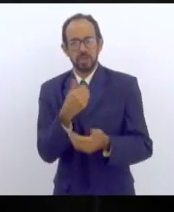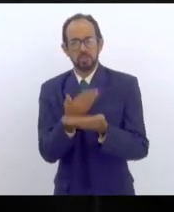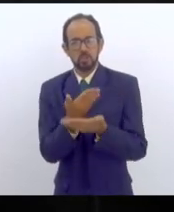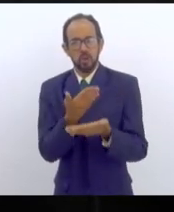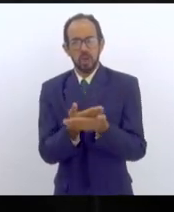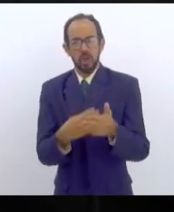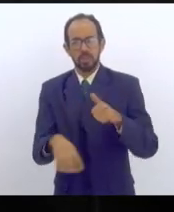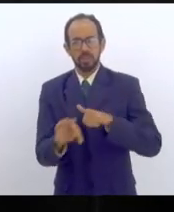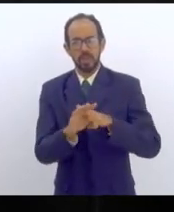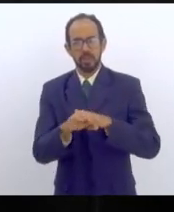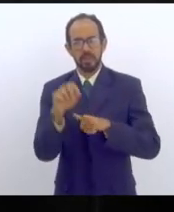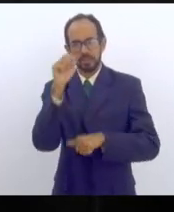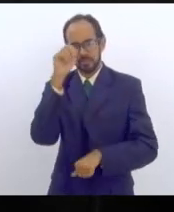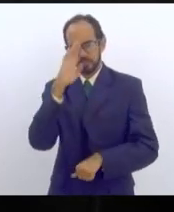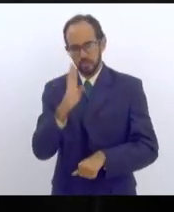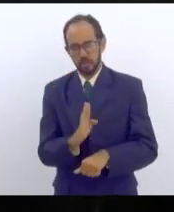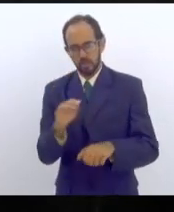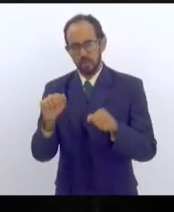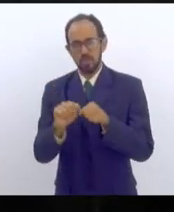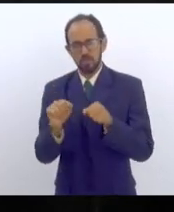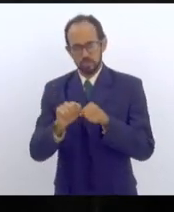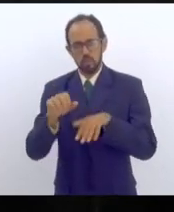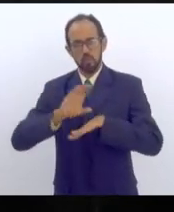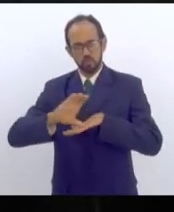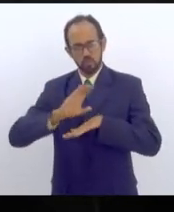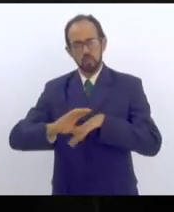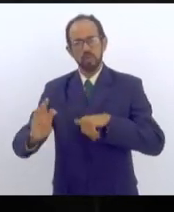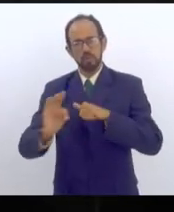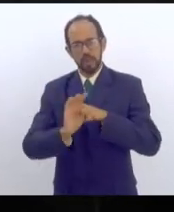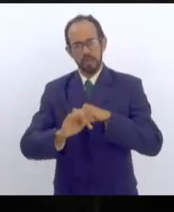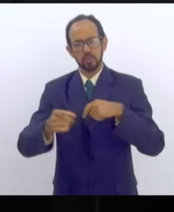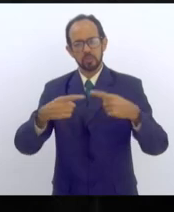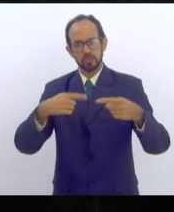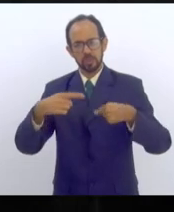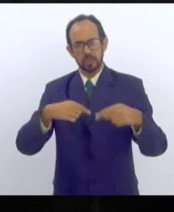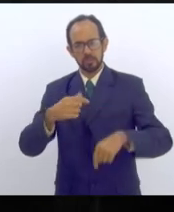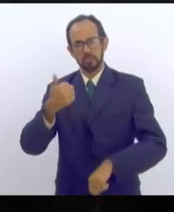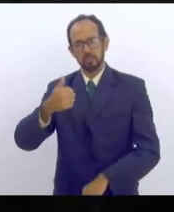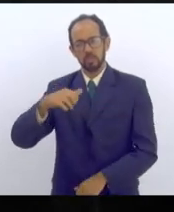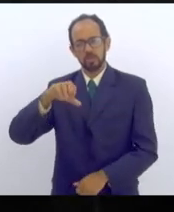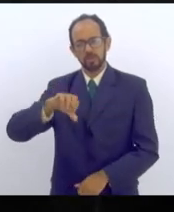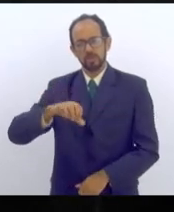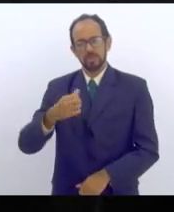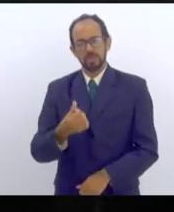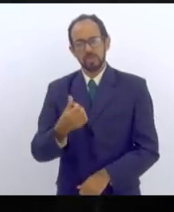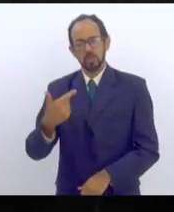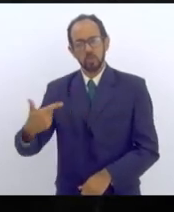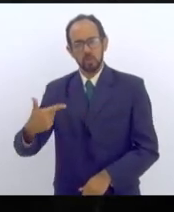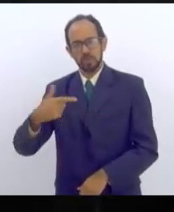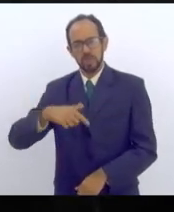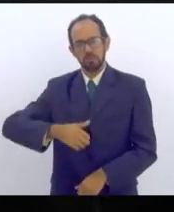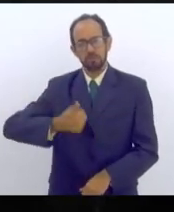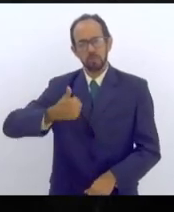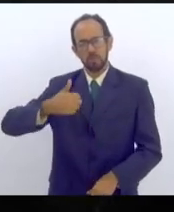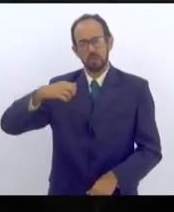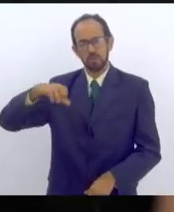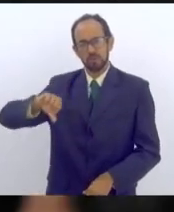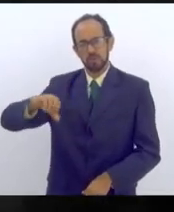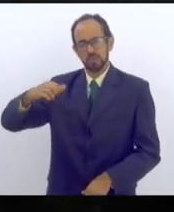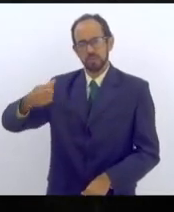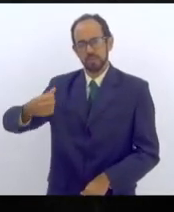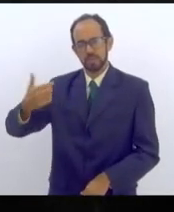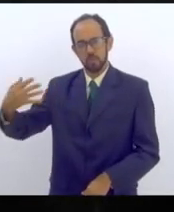fiz o curso técnico de estradas, entre 1962 e 1964. E